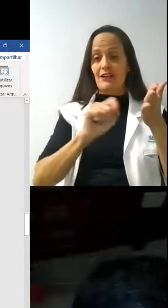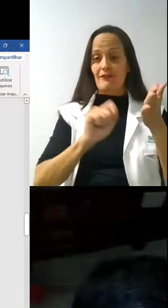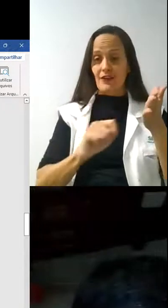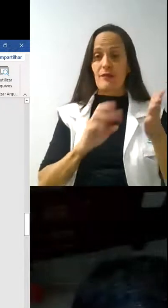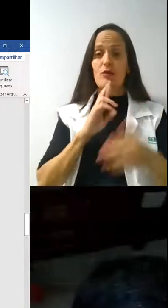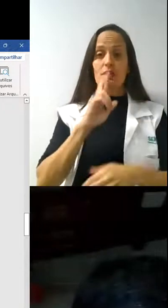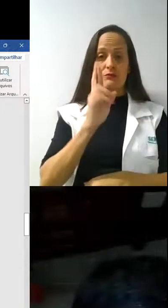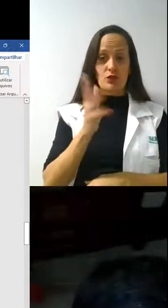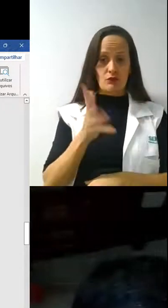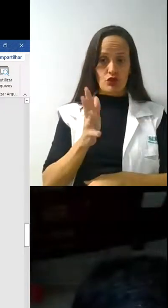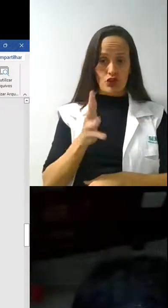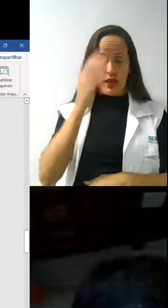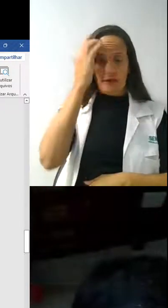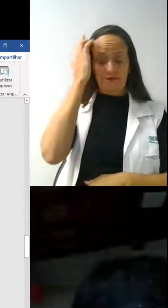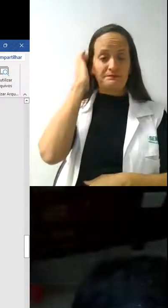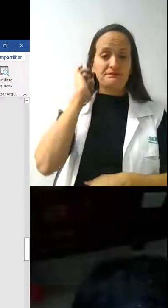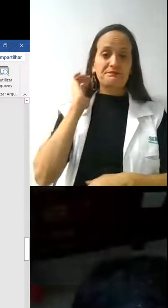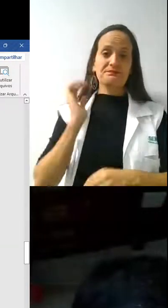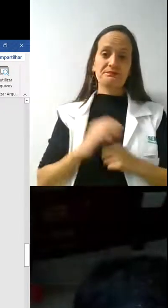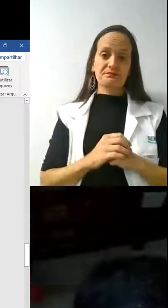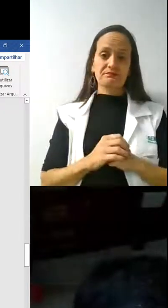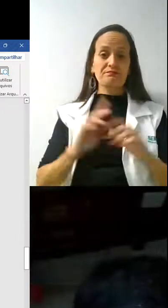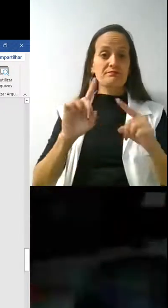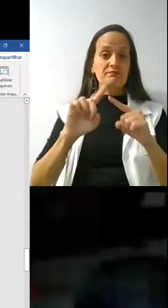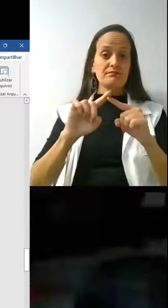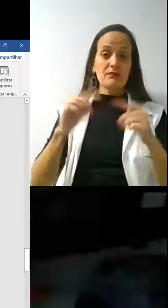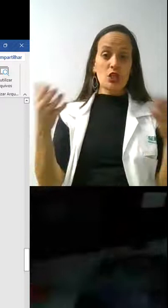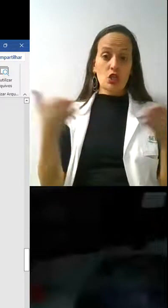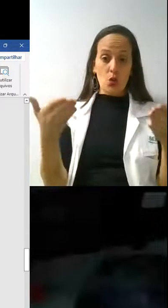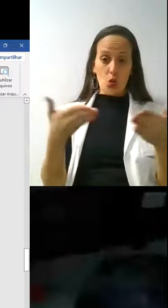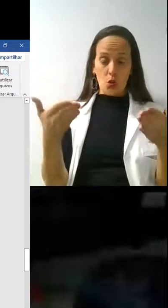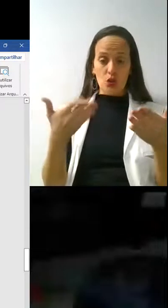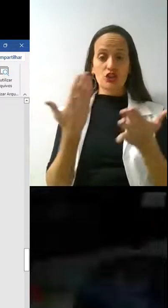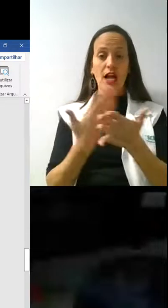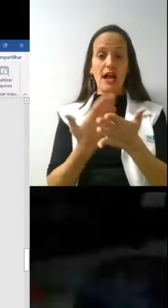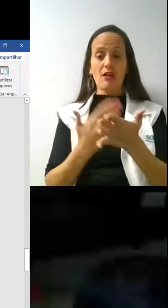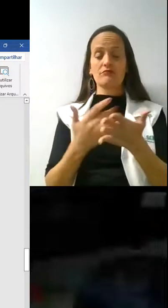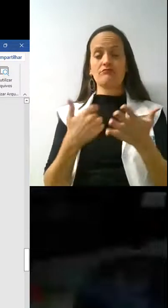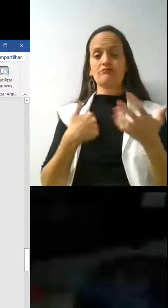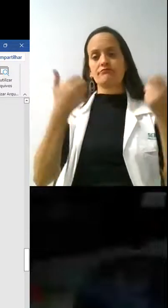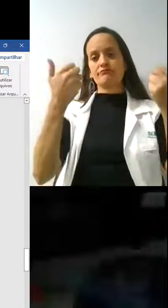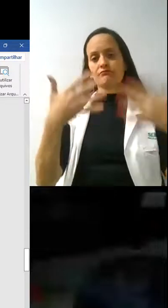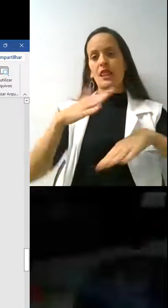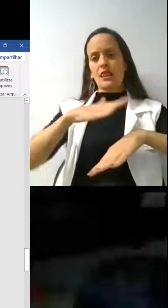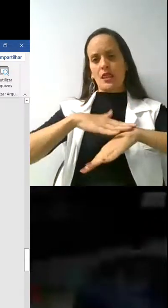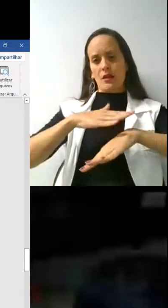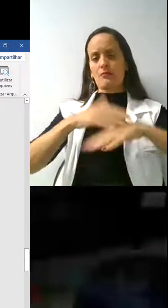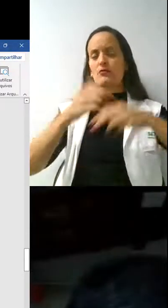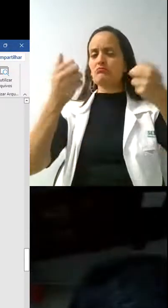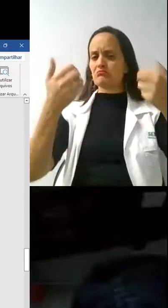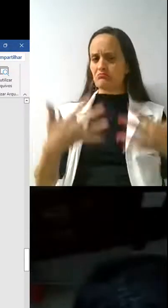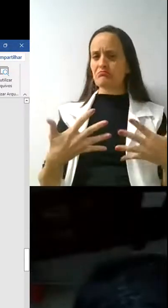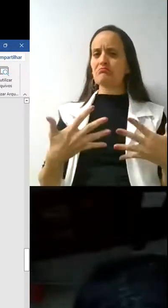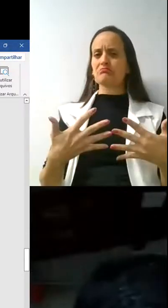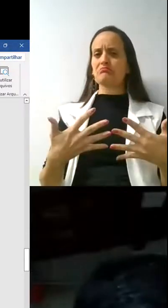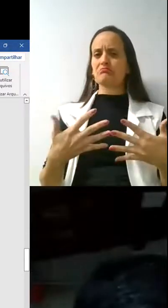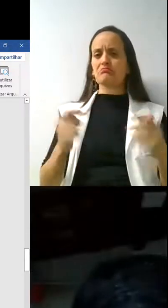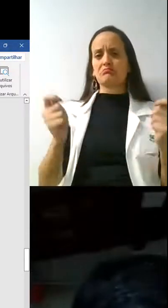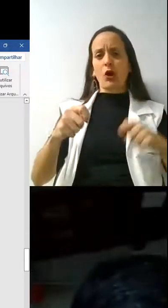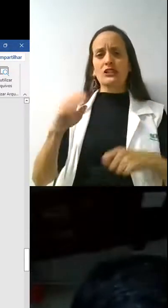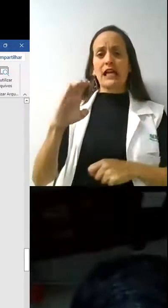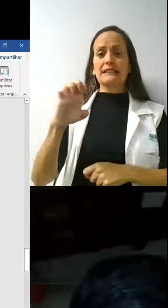cada tipo de medida, certo? E na web de hoje, né? Dependendo, a gente pode até terminar mais cedo, né? Caso a